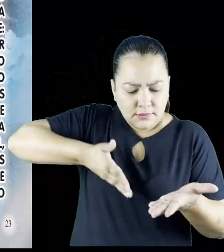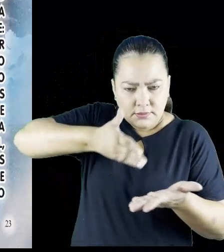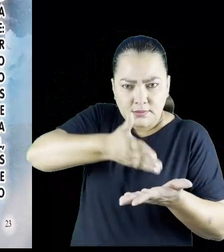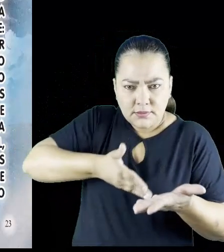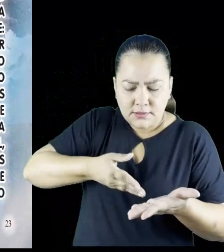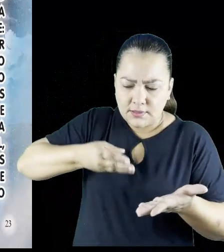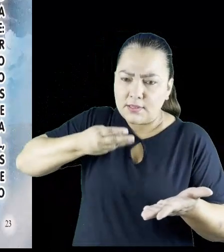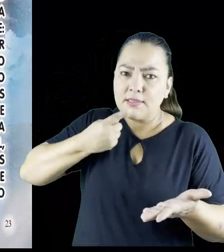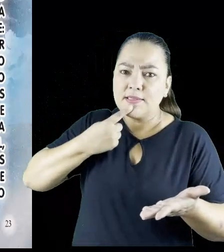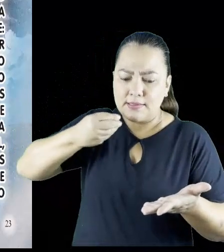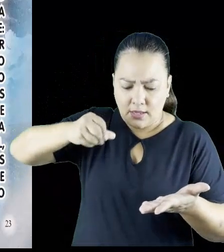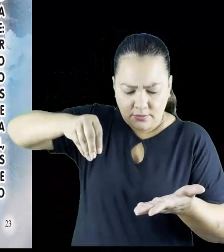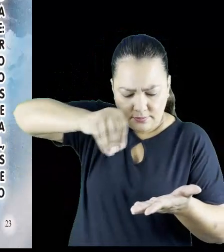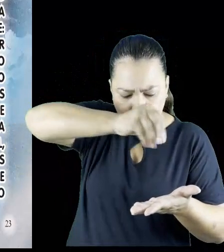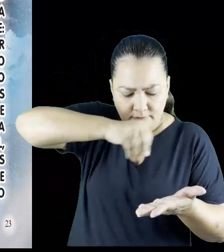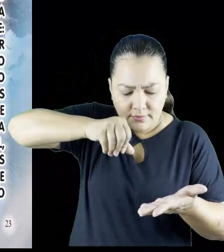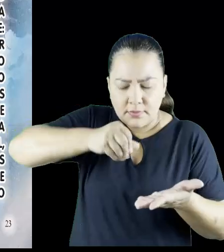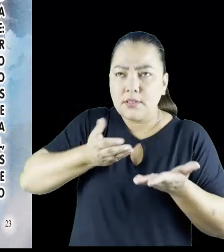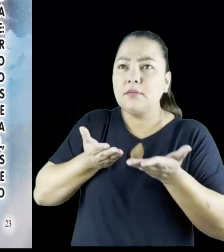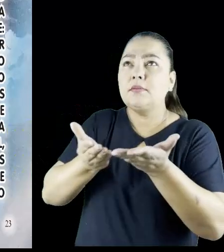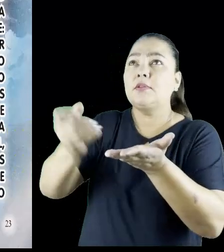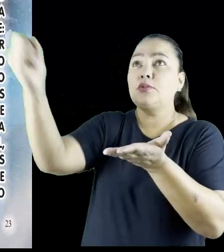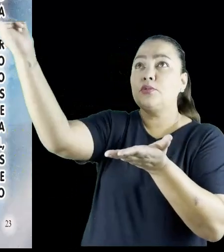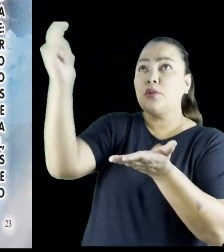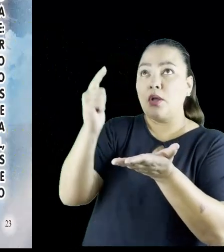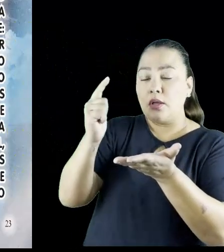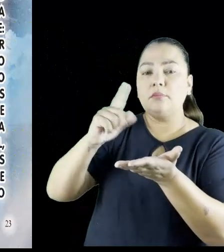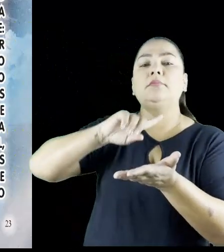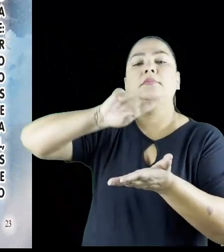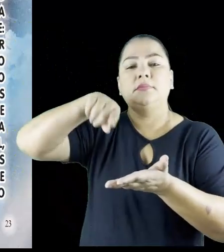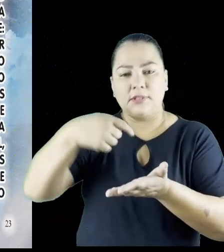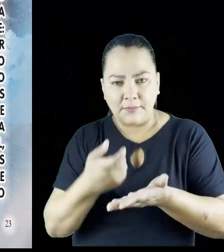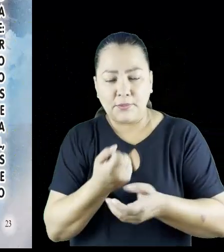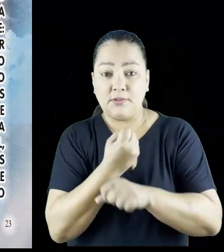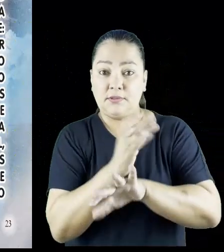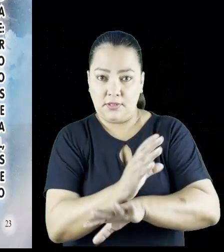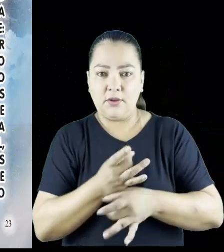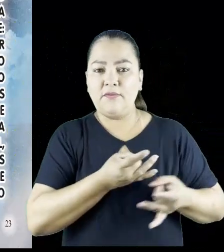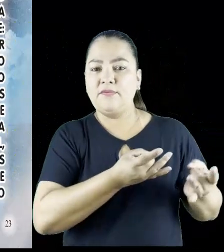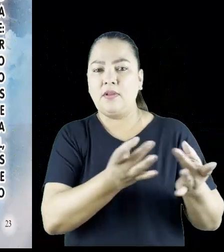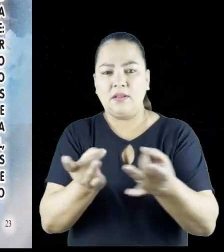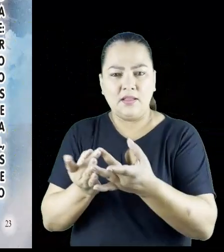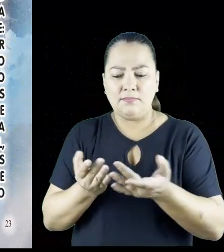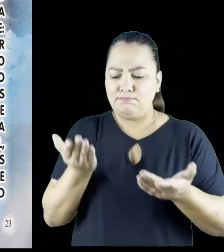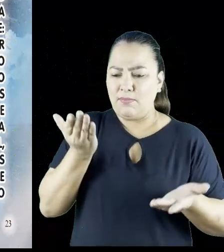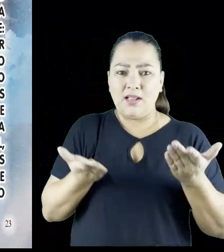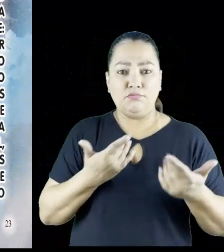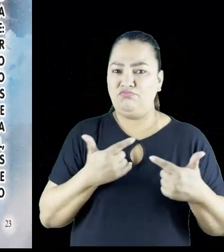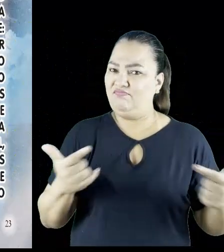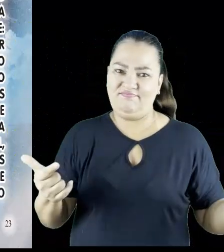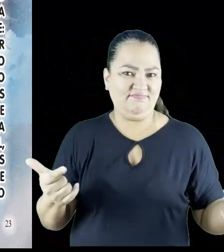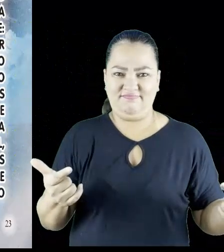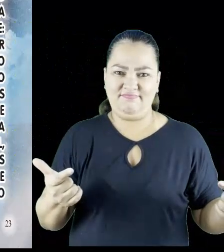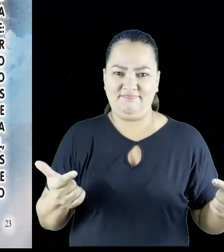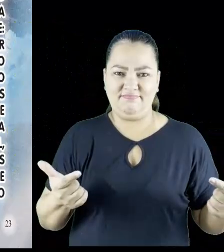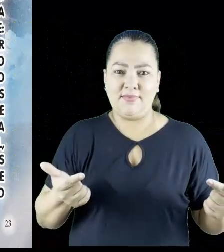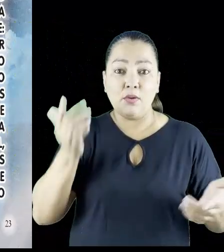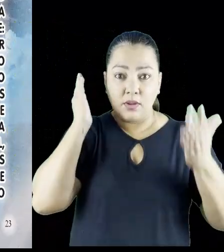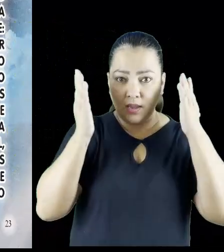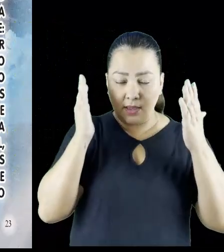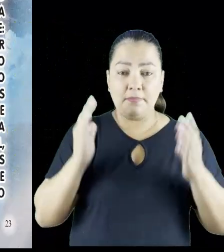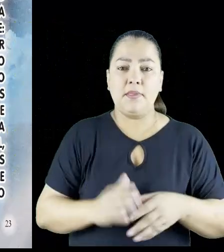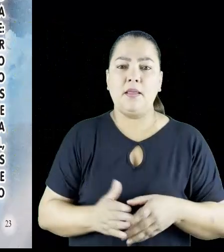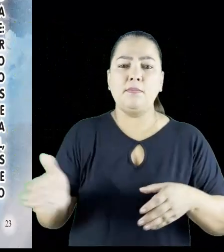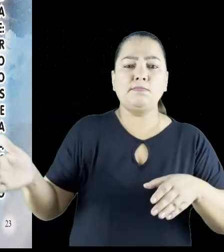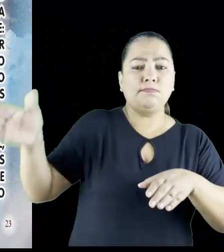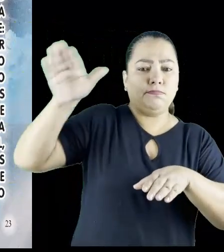seja, abria o peixe, colocava o sal e deixava secar no sol, para depois vender em fardo. Não tinha nem balança, então vinha o caminhão aberto, tampado